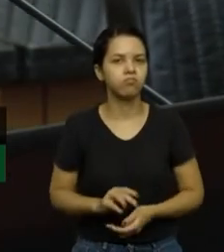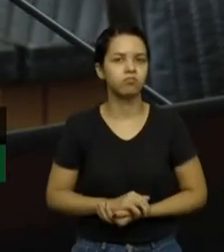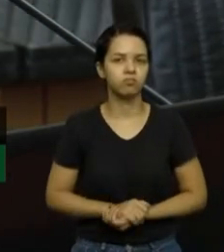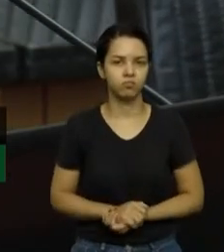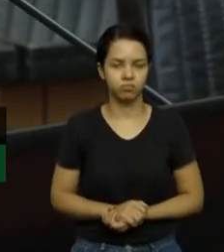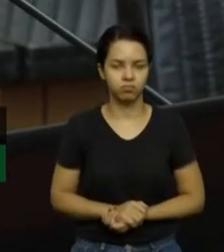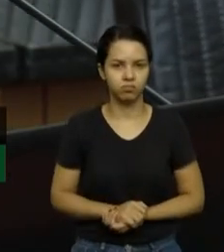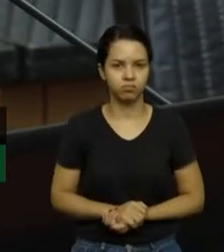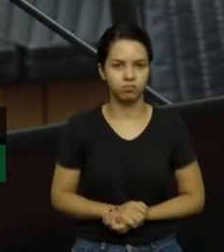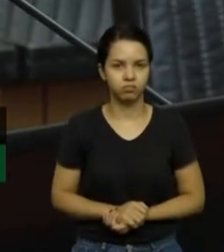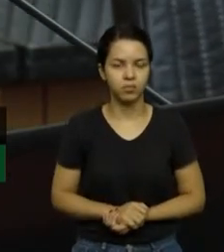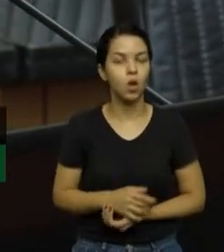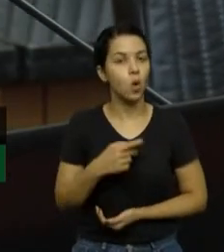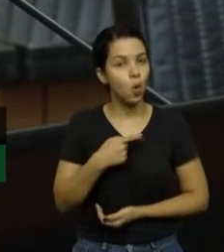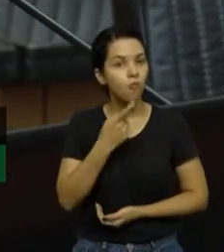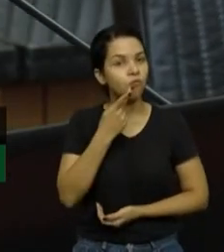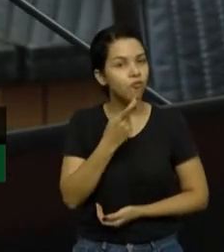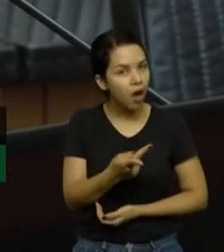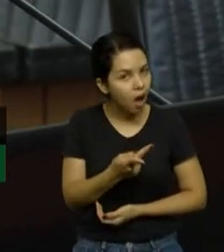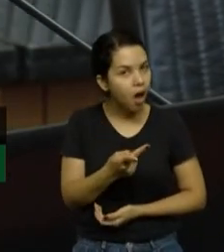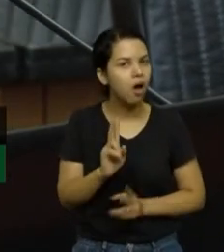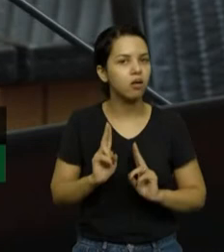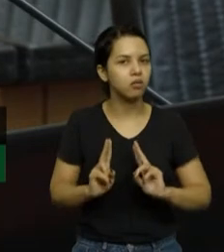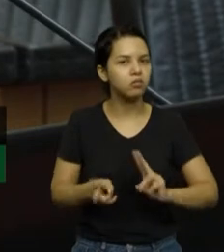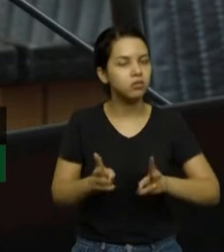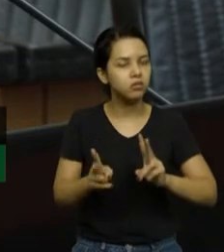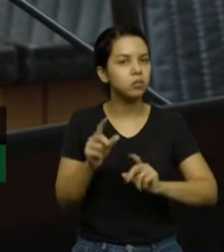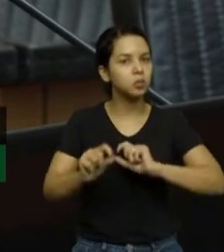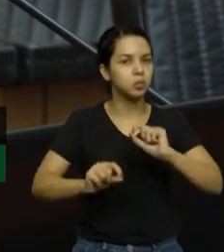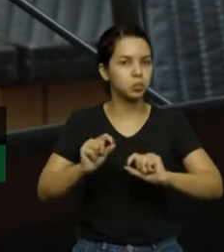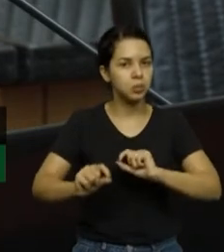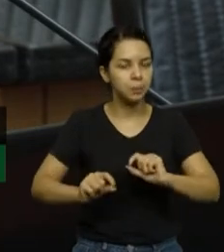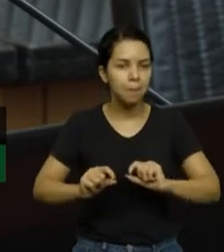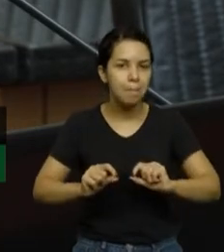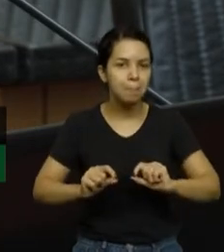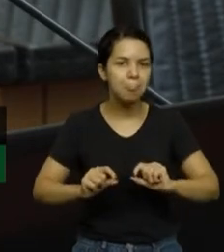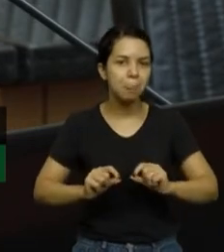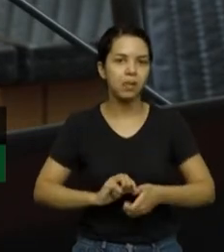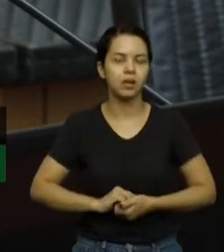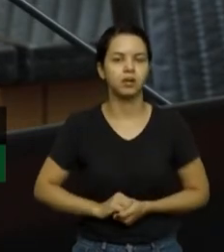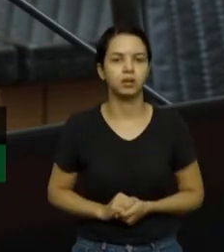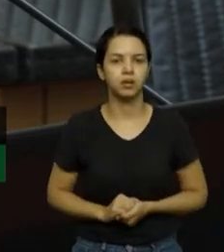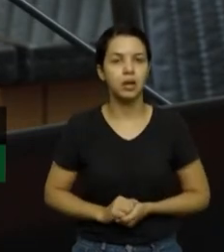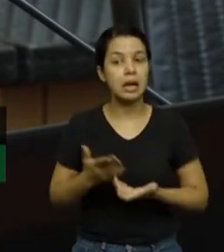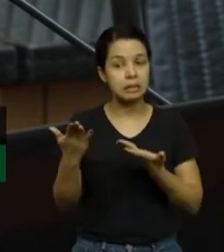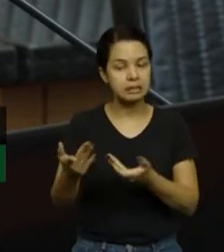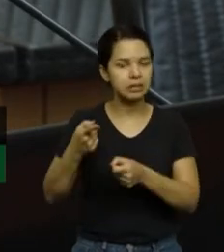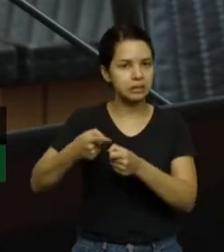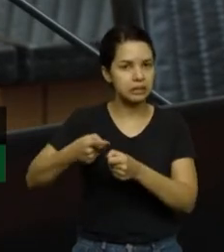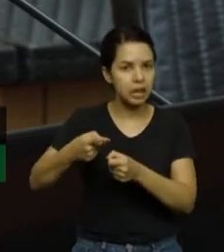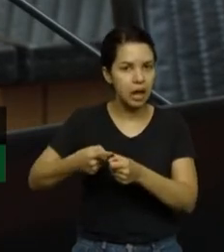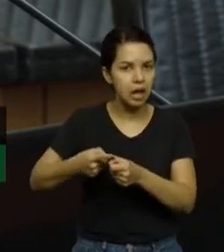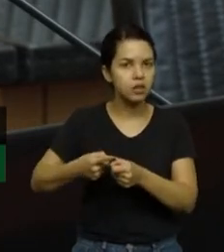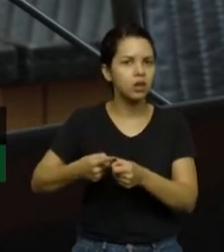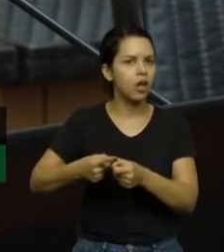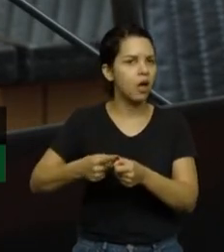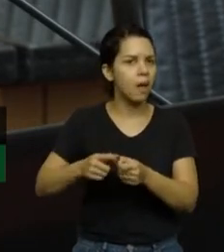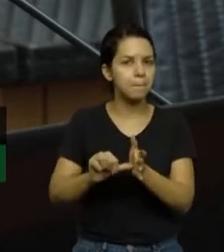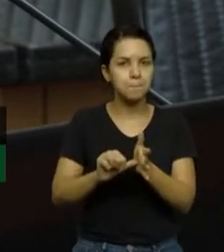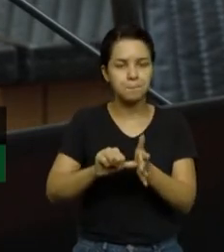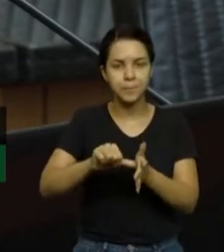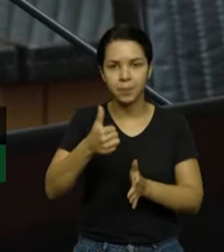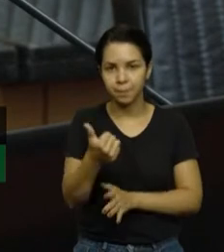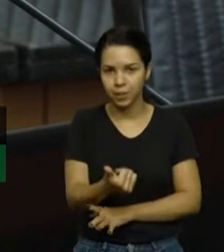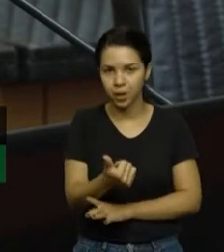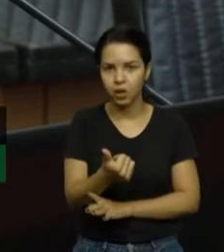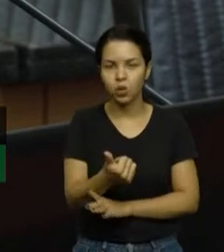Eu sempre digo com orgulho, prefeito, que Abedão Batista, que é o primeiro da lista da ordem